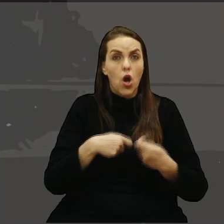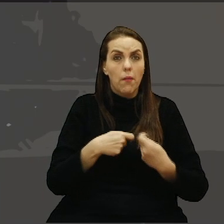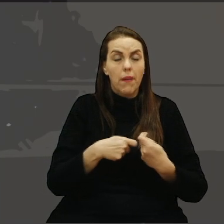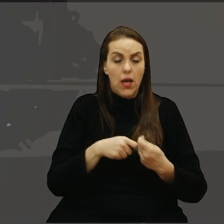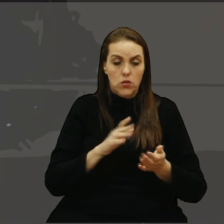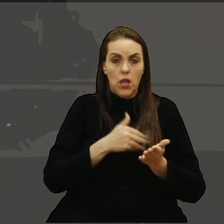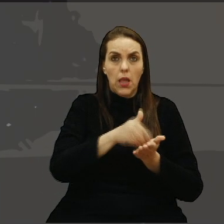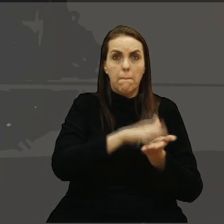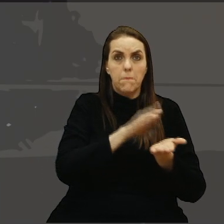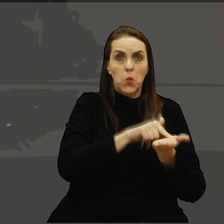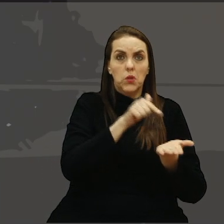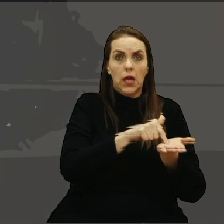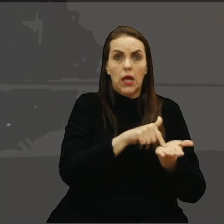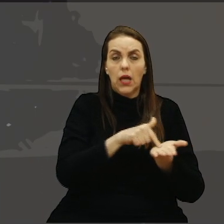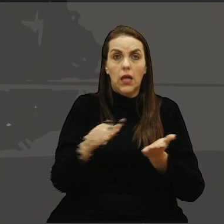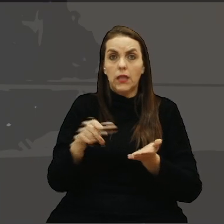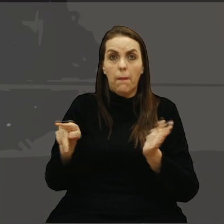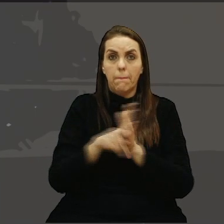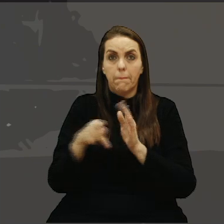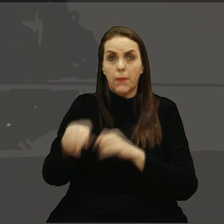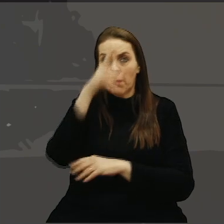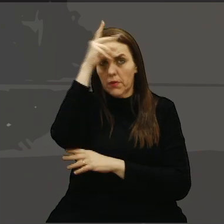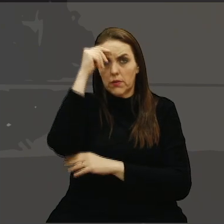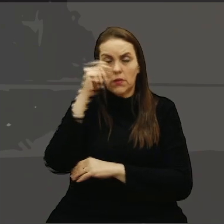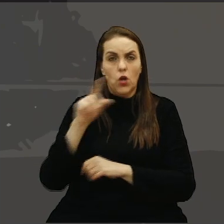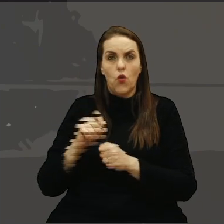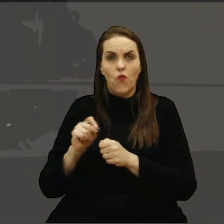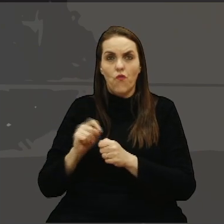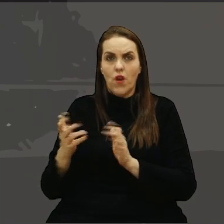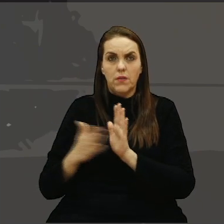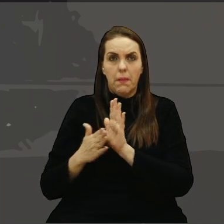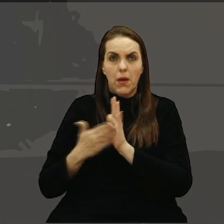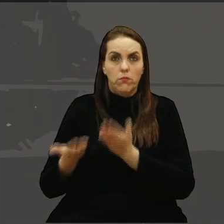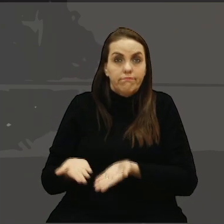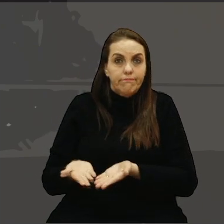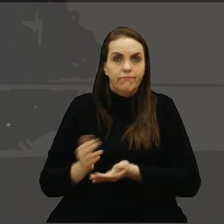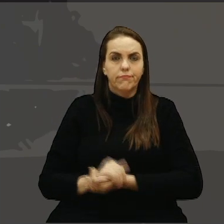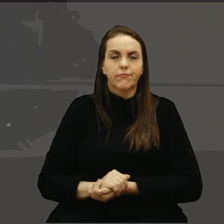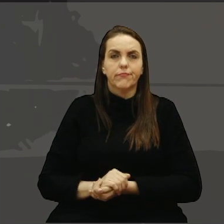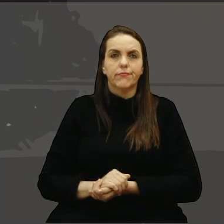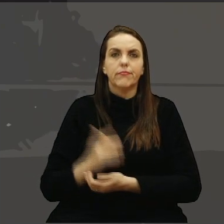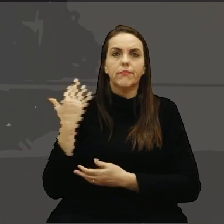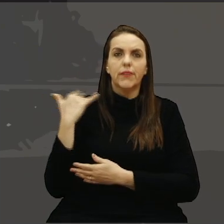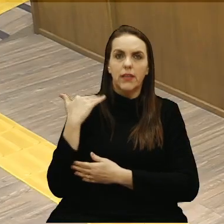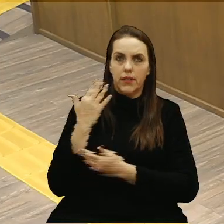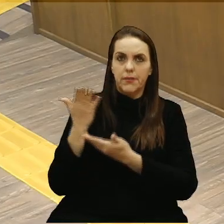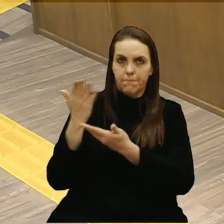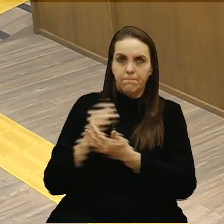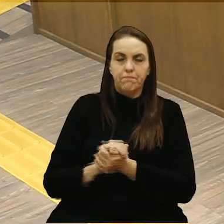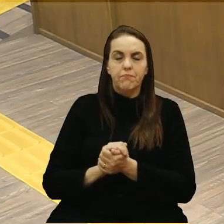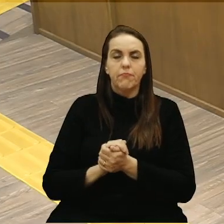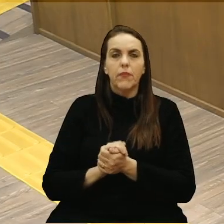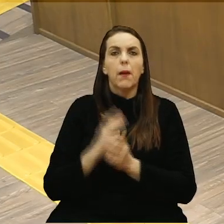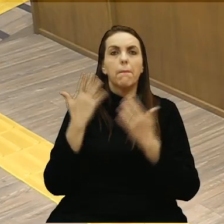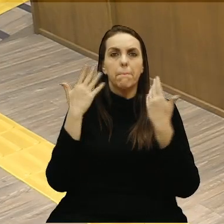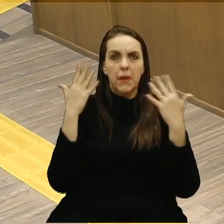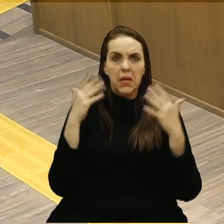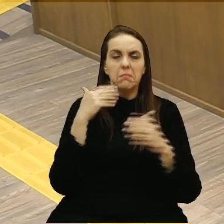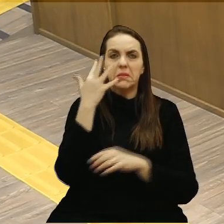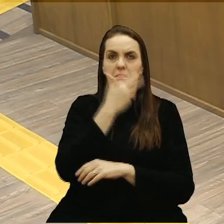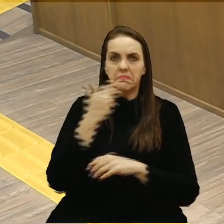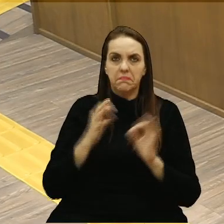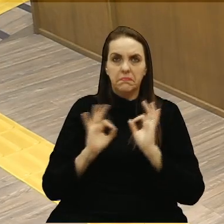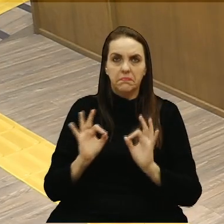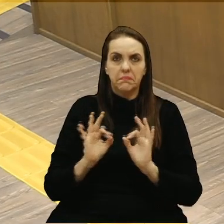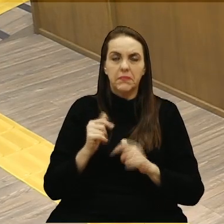é do próprio executivo, nós não cumprimos o nosso papel. Sua parte, vereadora Andressa. Vereador Juliano, lhe parabenizar pelo belo trabalho que o senhor faz na